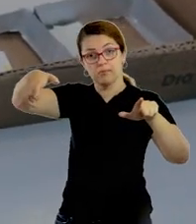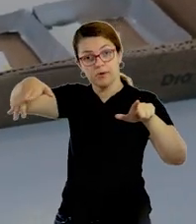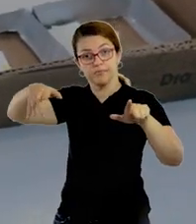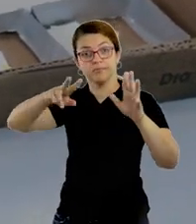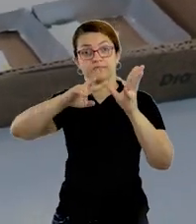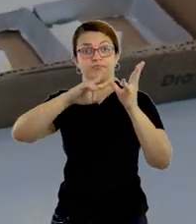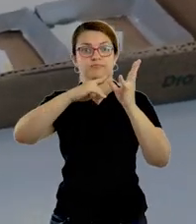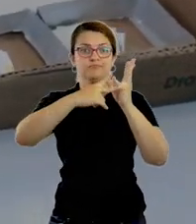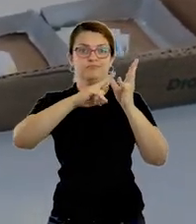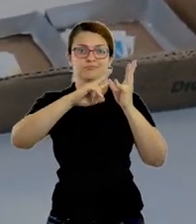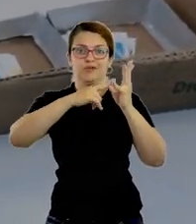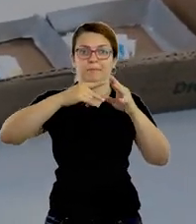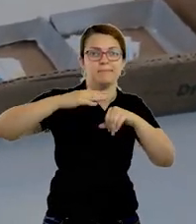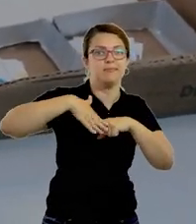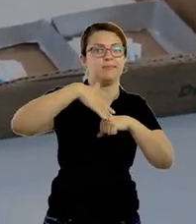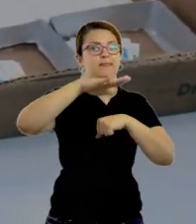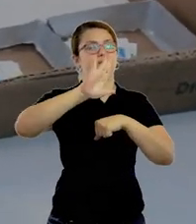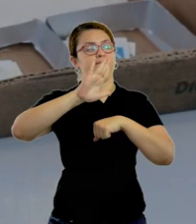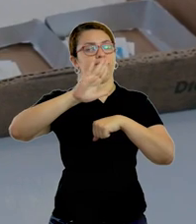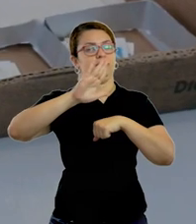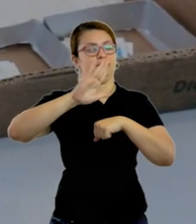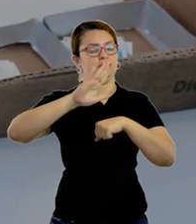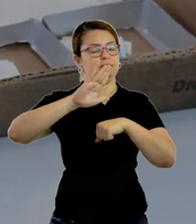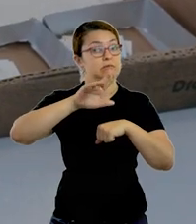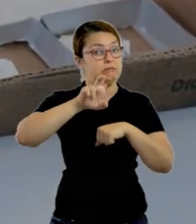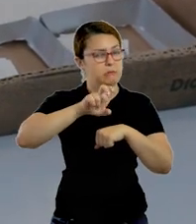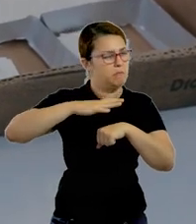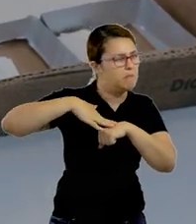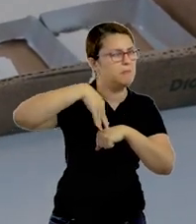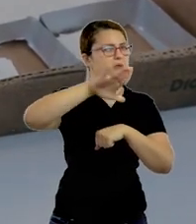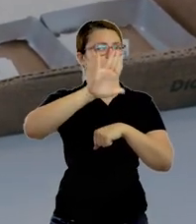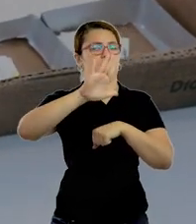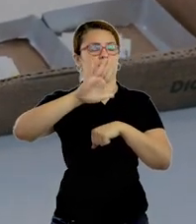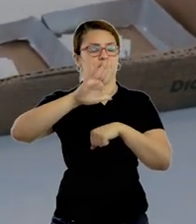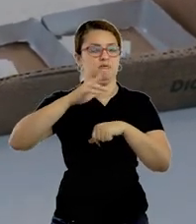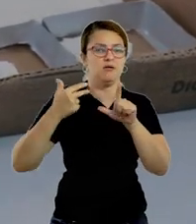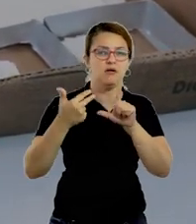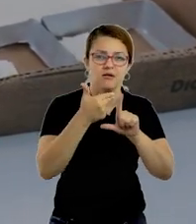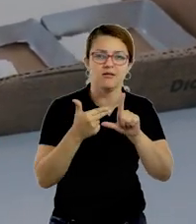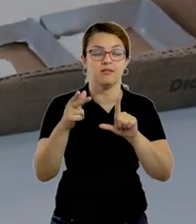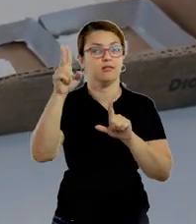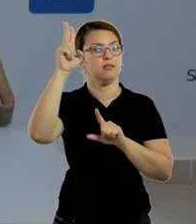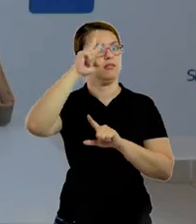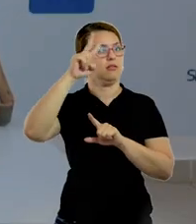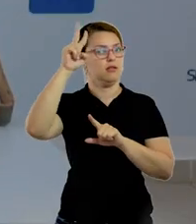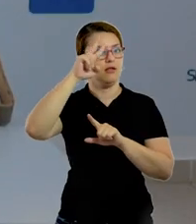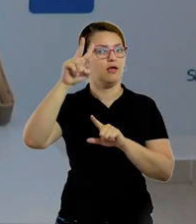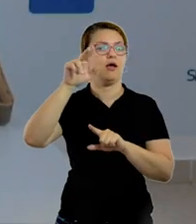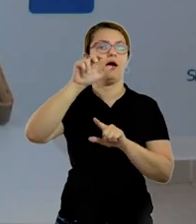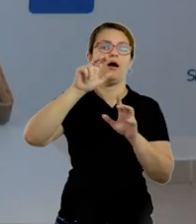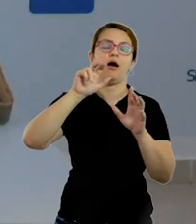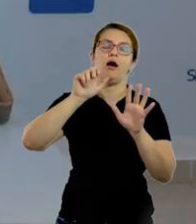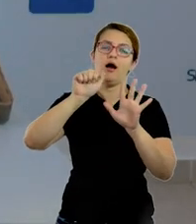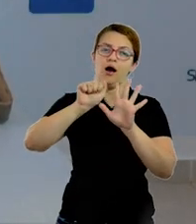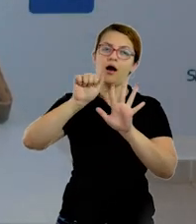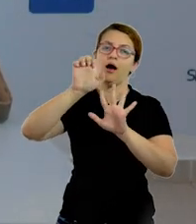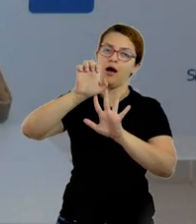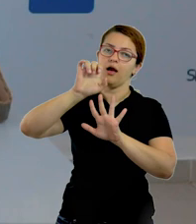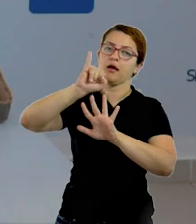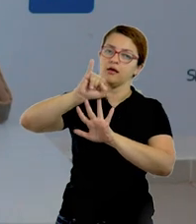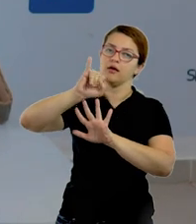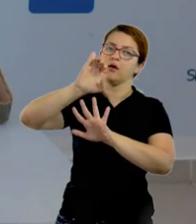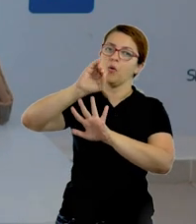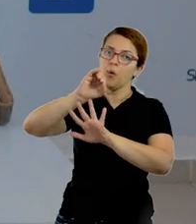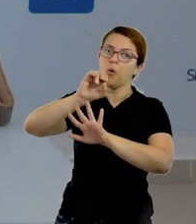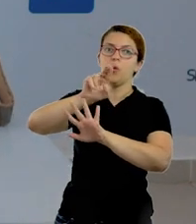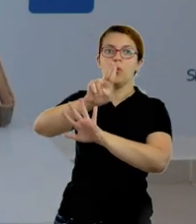as vogais eu fiz mais. Mais de 5, muito mais, porque as vogais, lembram, crianças? A, E, I, O,